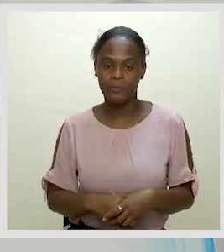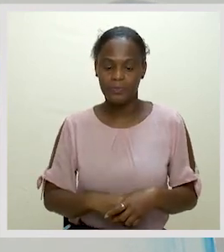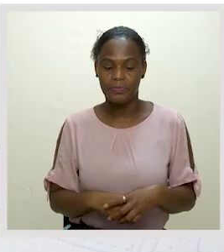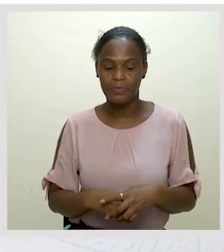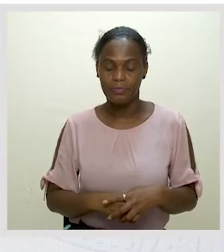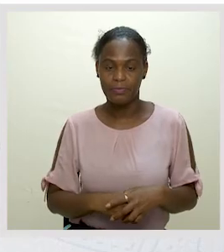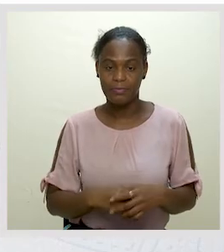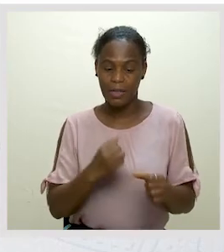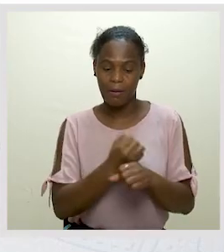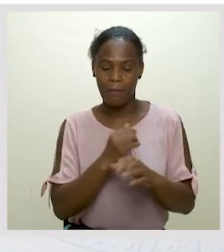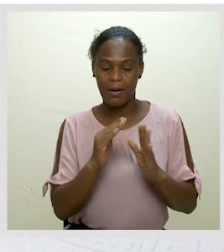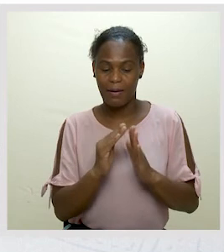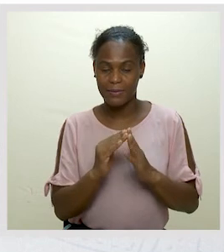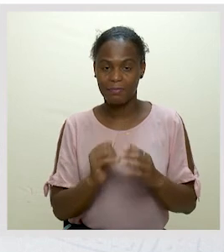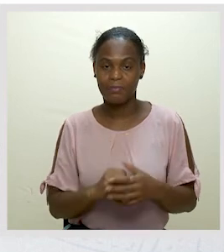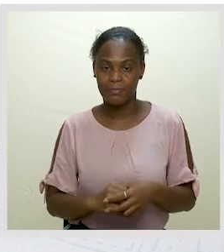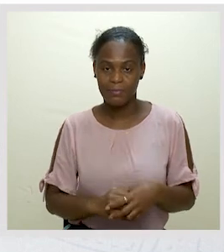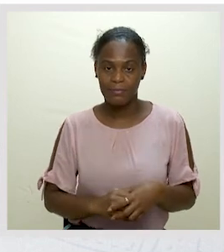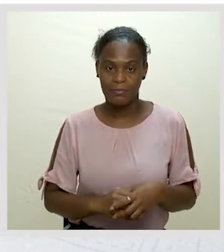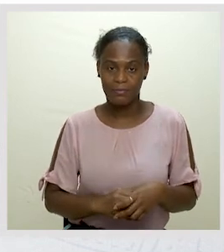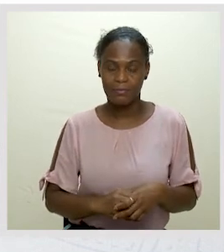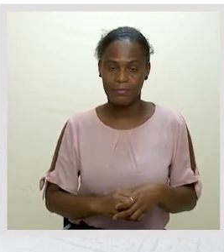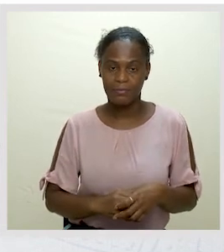professor. O TPC